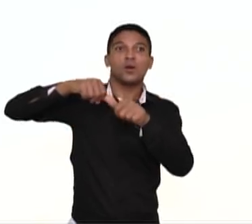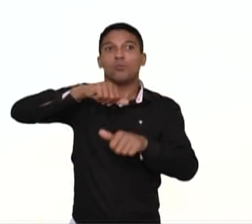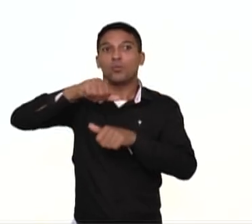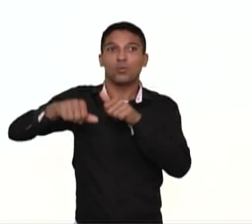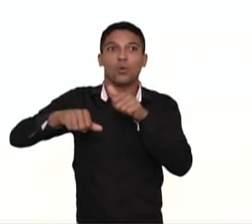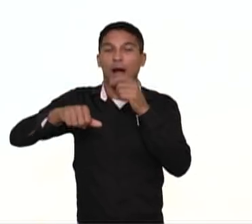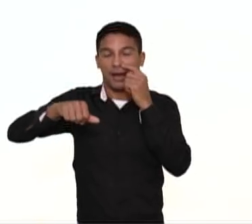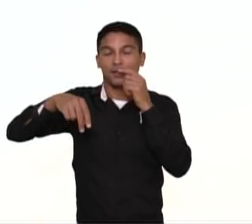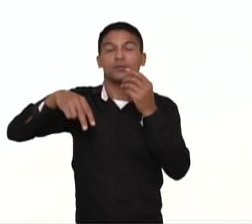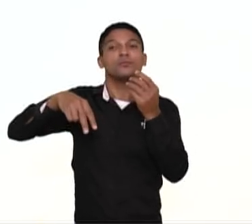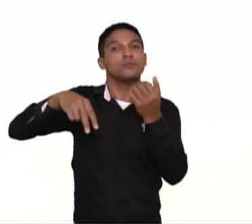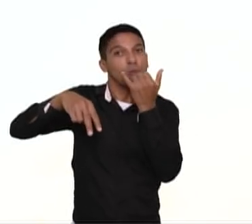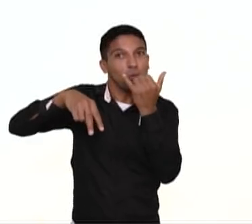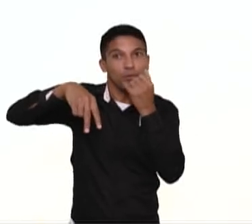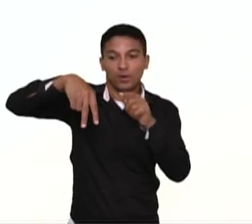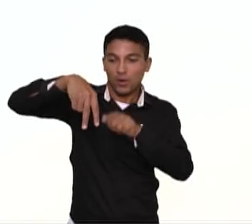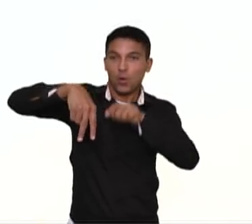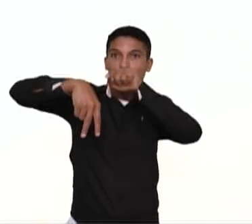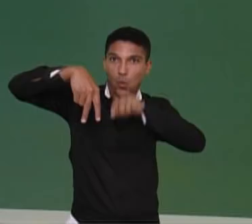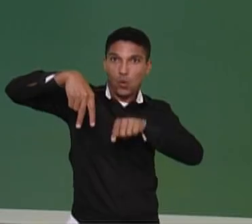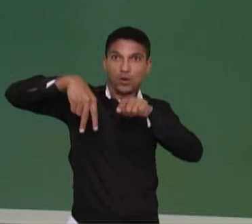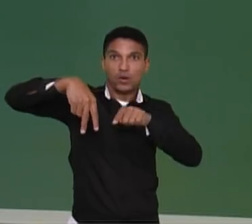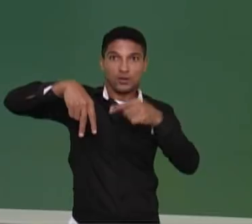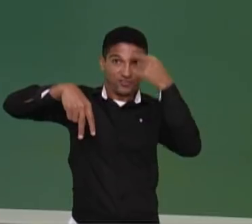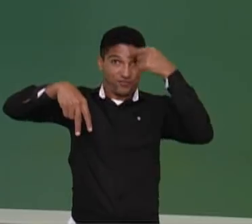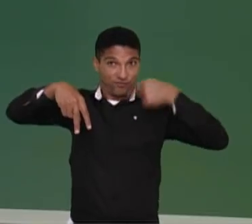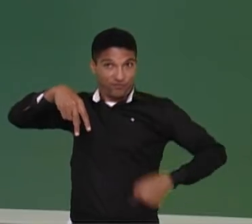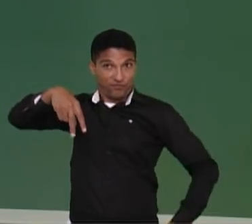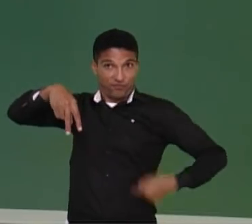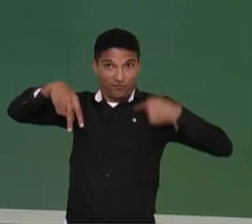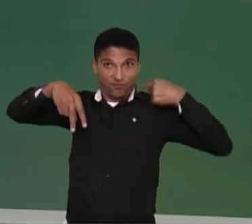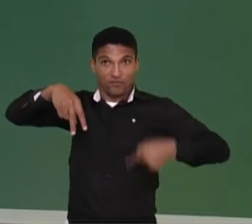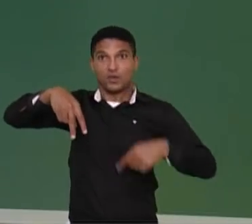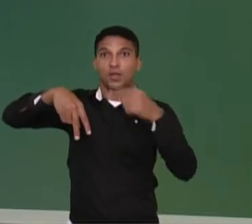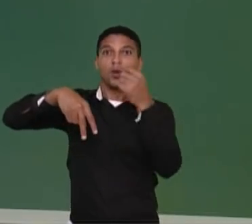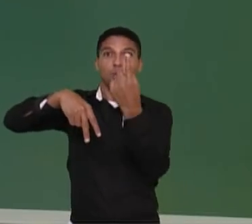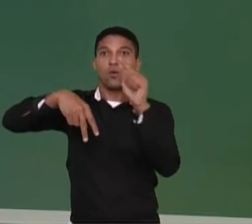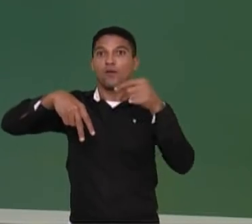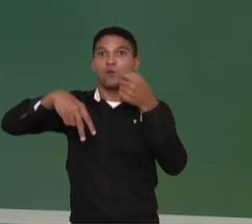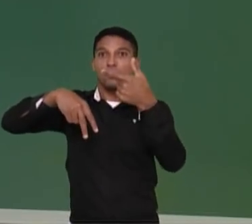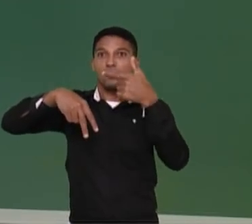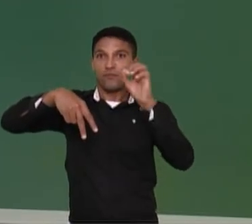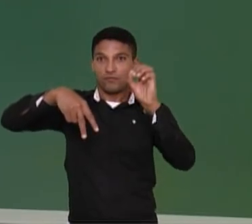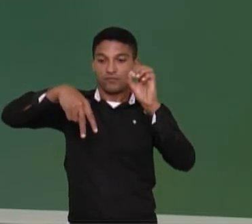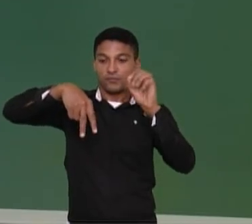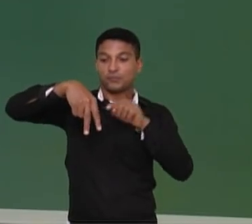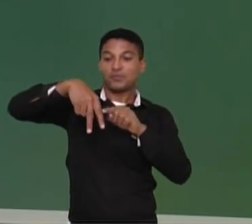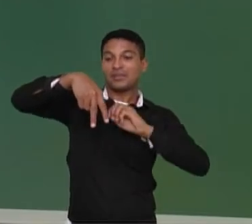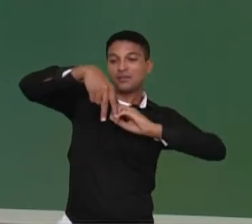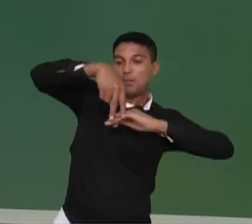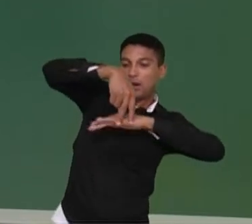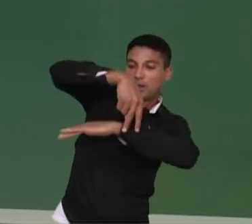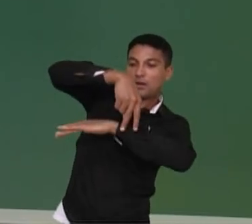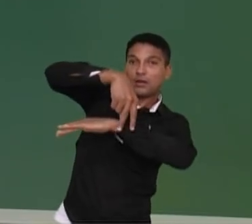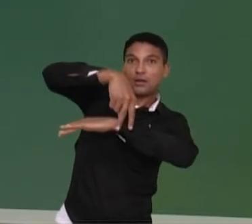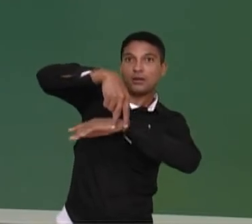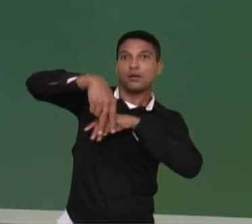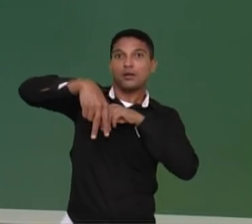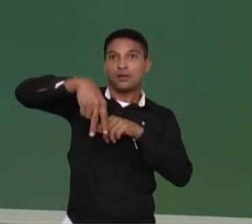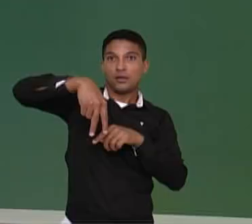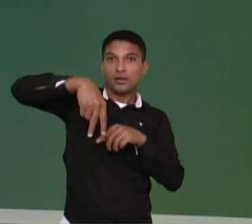Então, ó, primeira proporção que eu vou escrever. A altura do prédio está para a sombra do prédio,